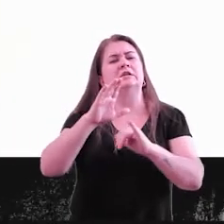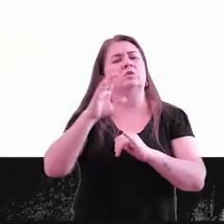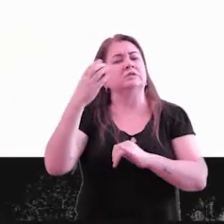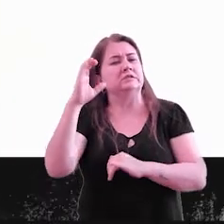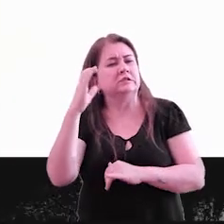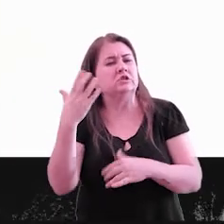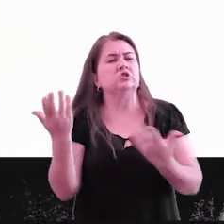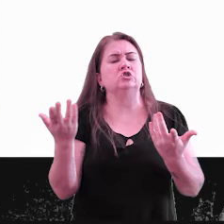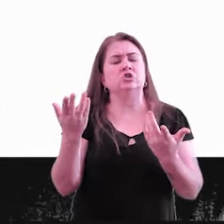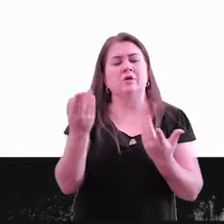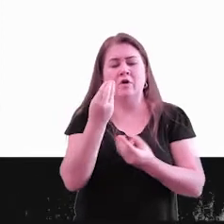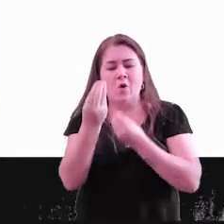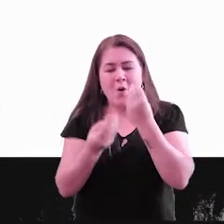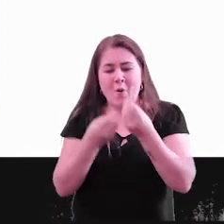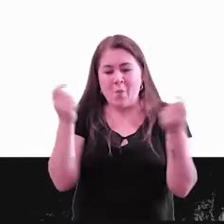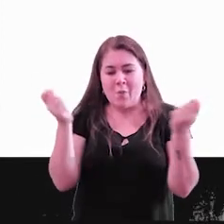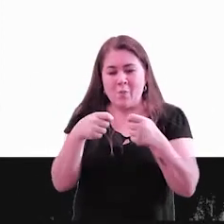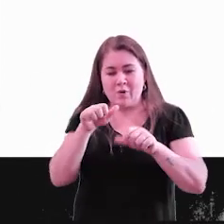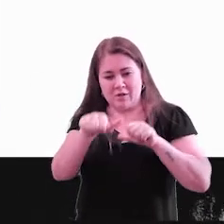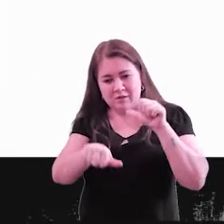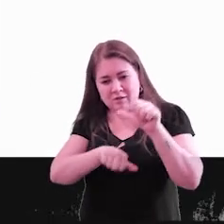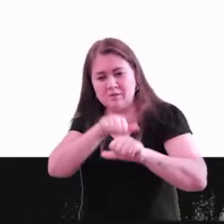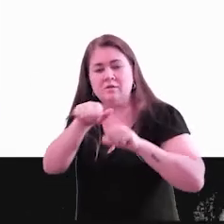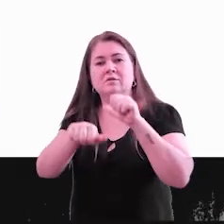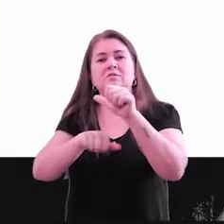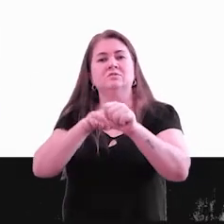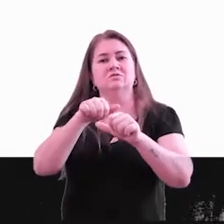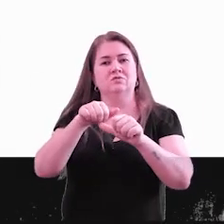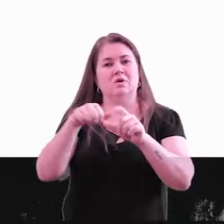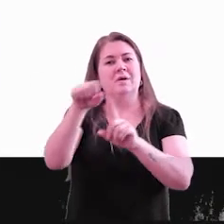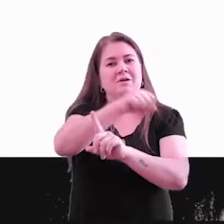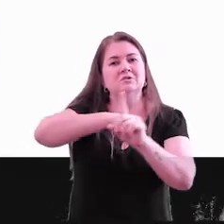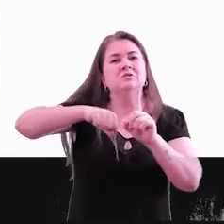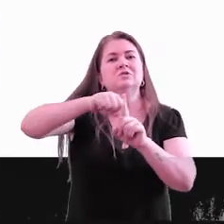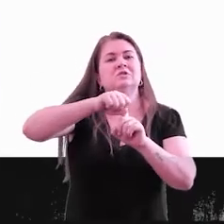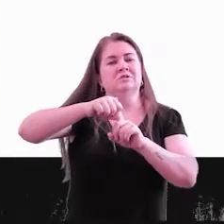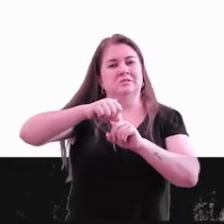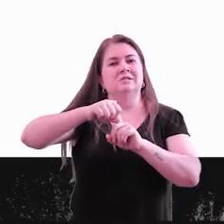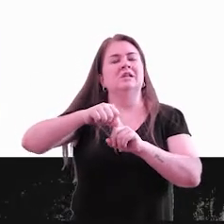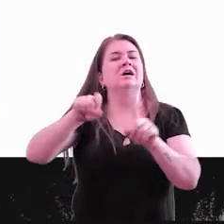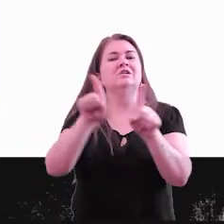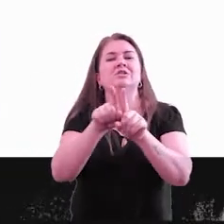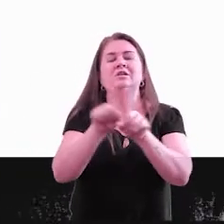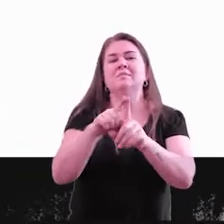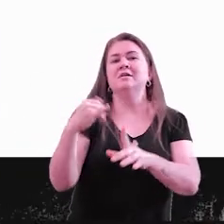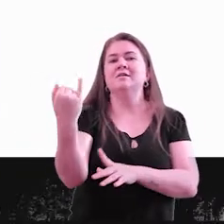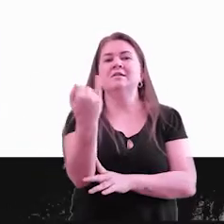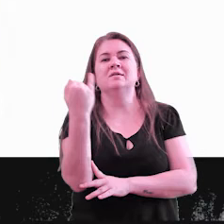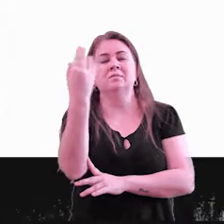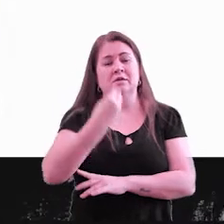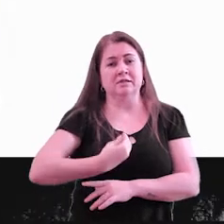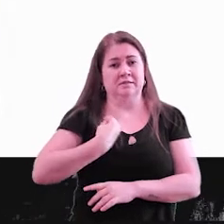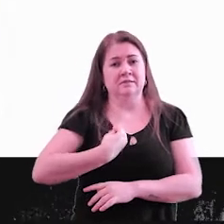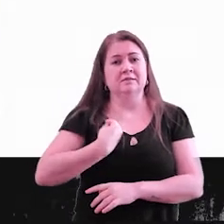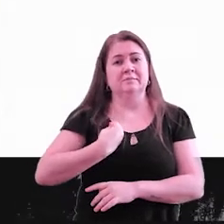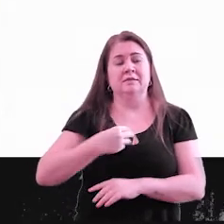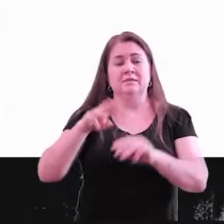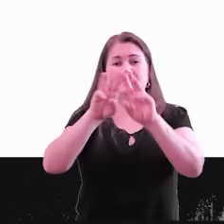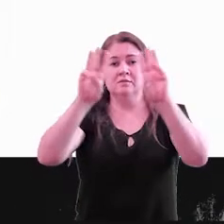importância da presença dos museus nos espaços virtuais, para promover